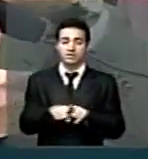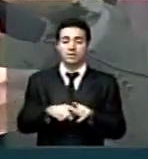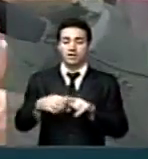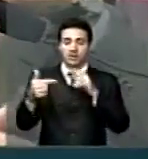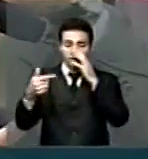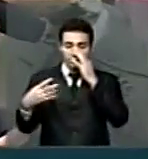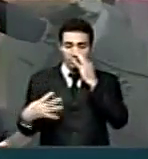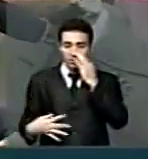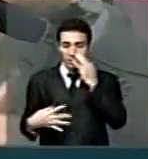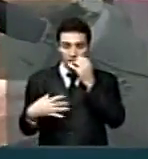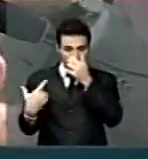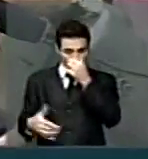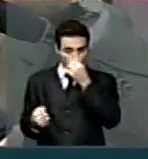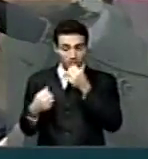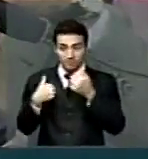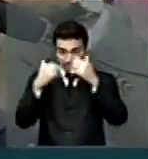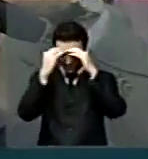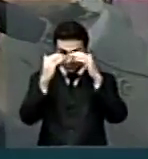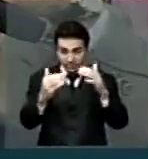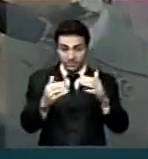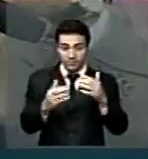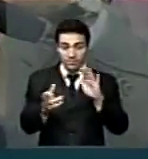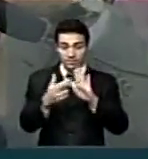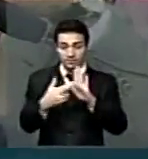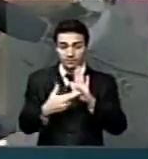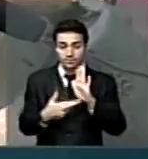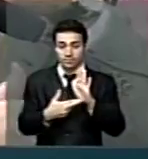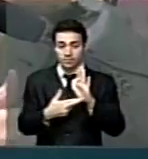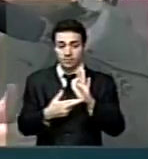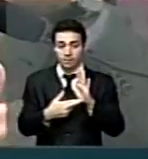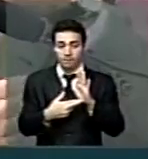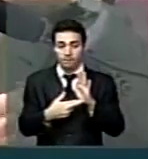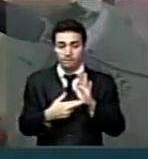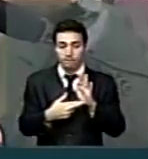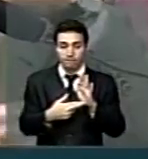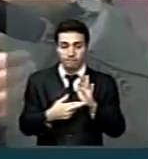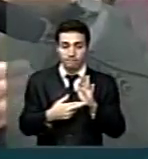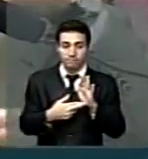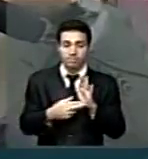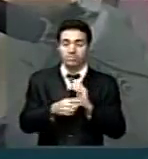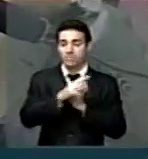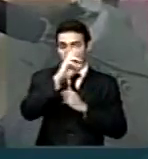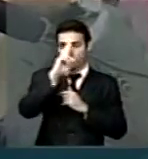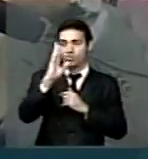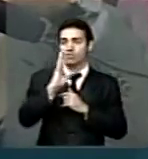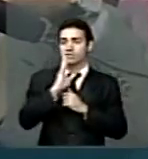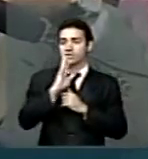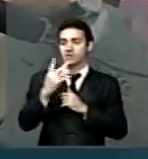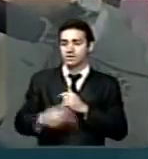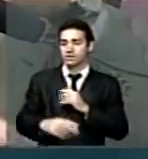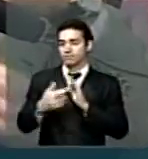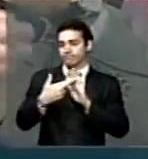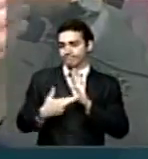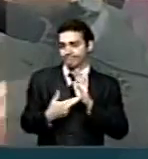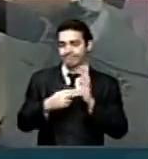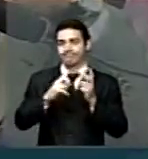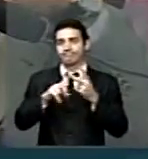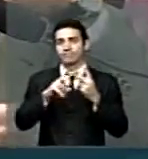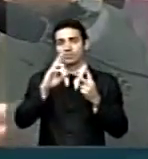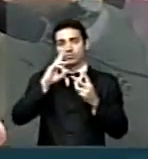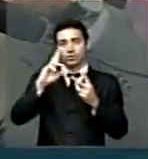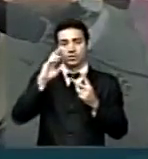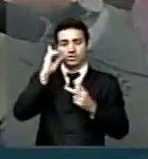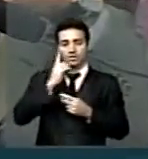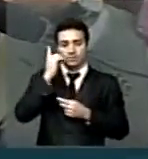Então, vamos cumprir o regimento. Eu sei que Vossa Excelência é profundo conhecedor do regimento da casa. Vossa Excelência é um